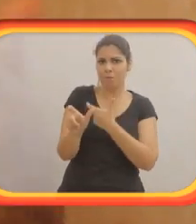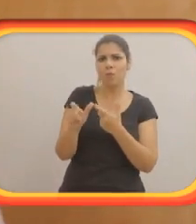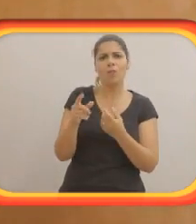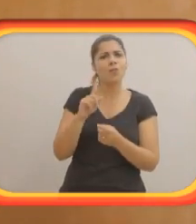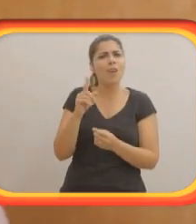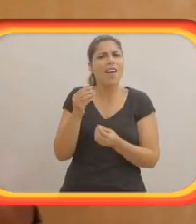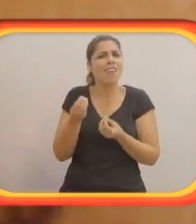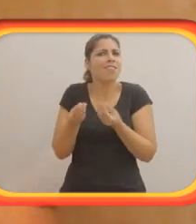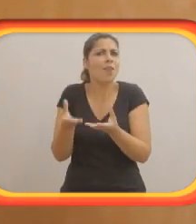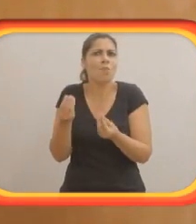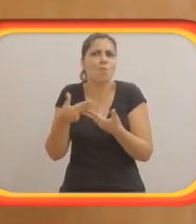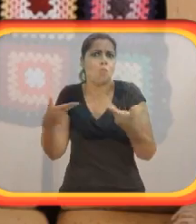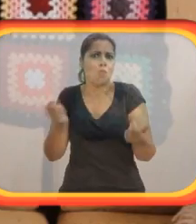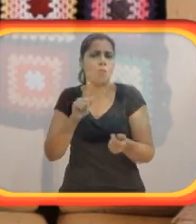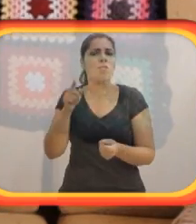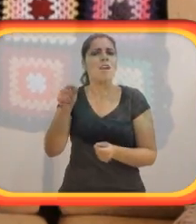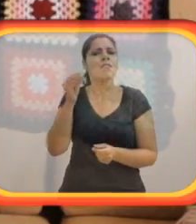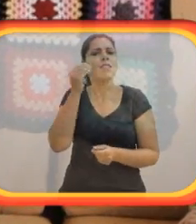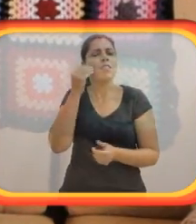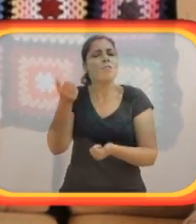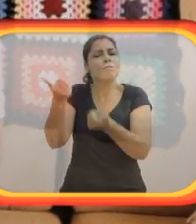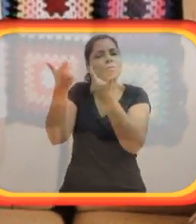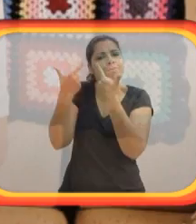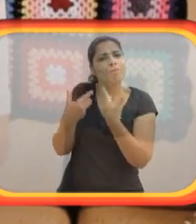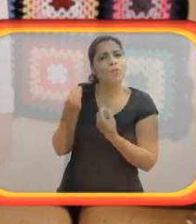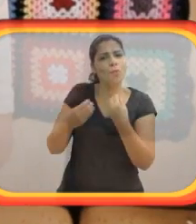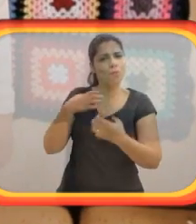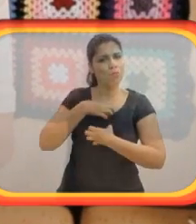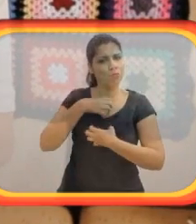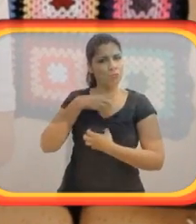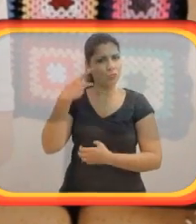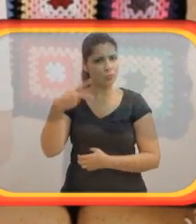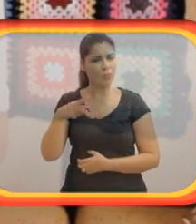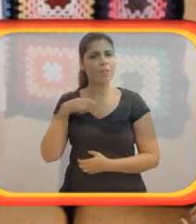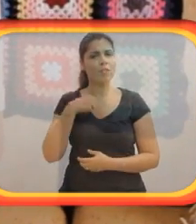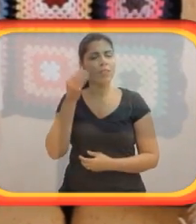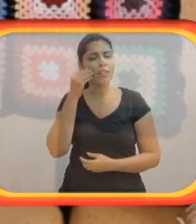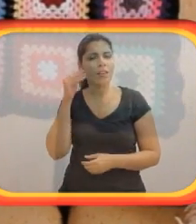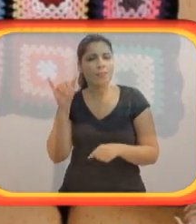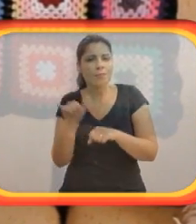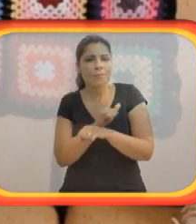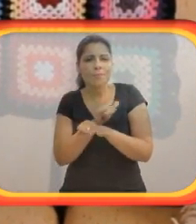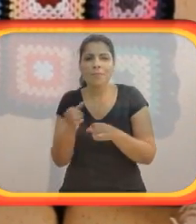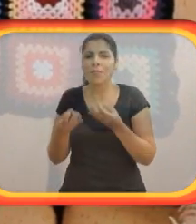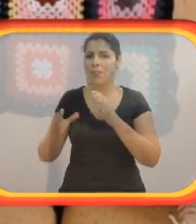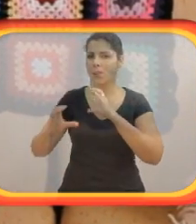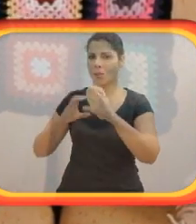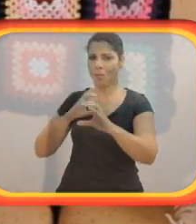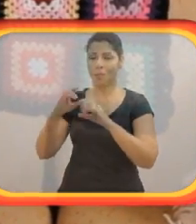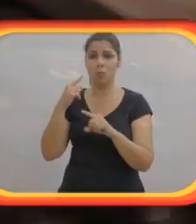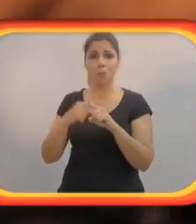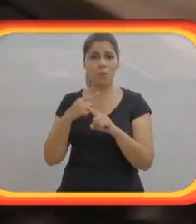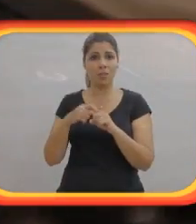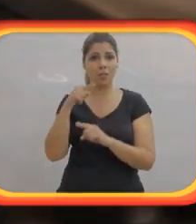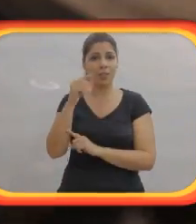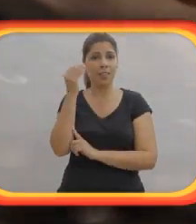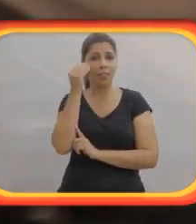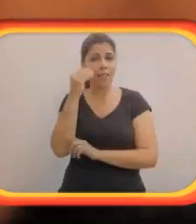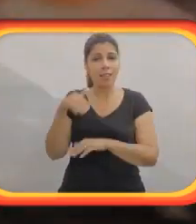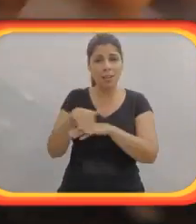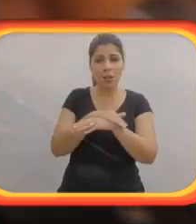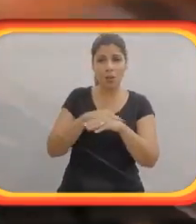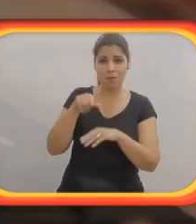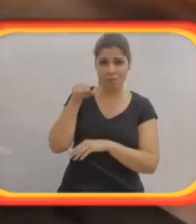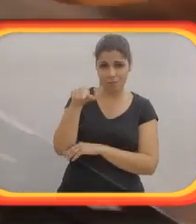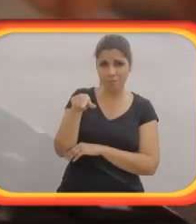seria importante. E a criança vai dizer muita coisa, dividir a tarefa, não encher muito o quadro, ele vai sinalizar